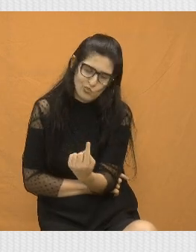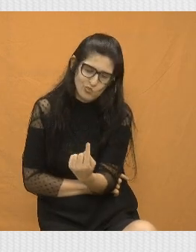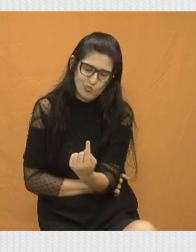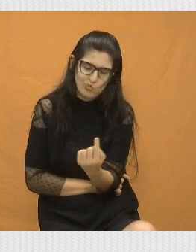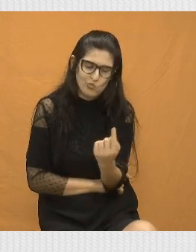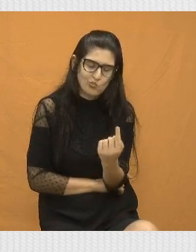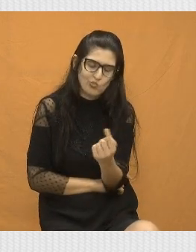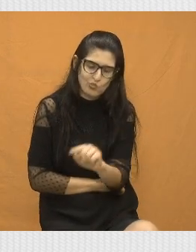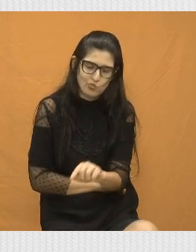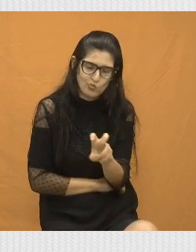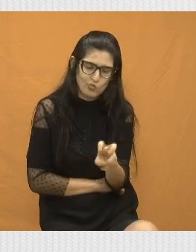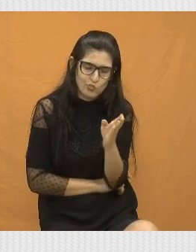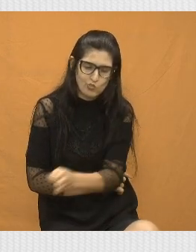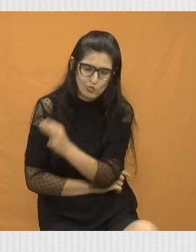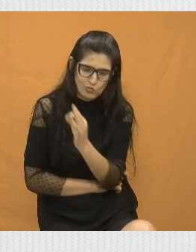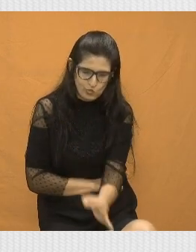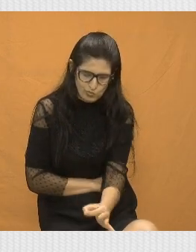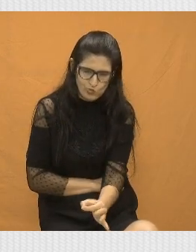21,5%.